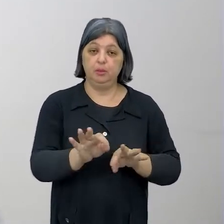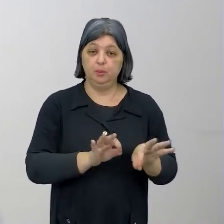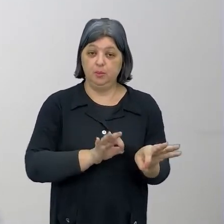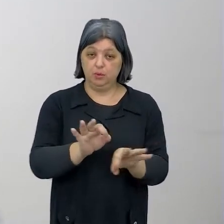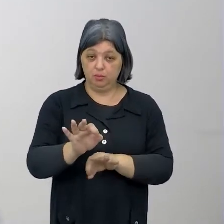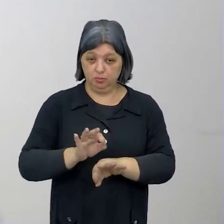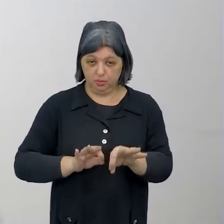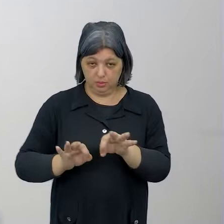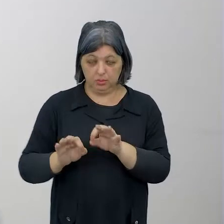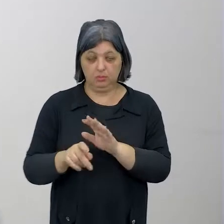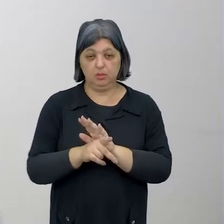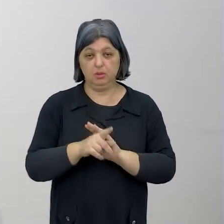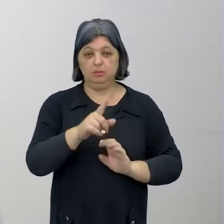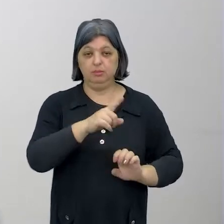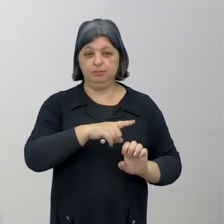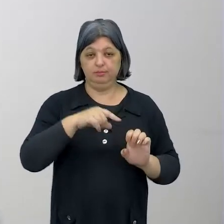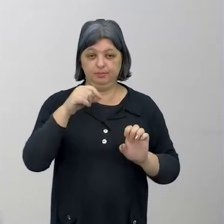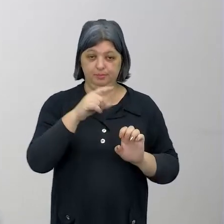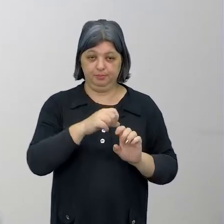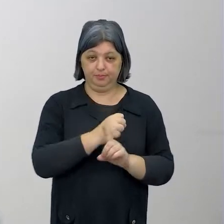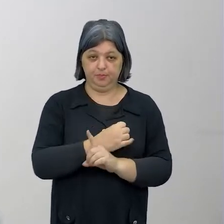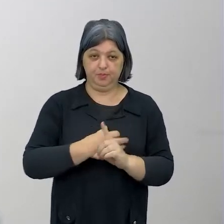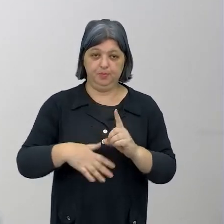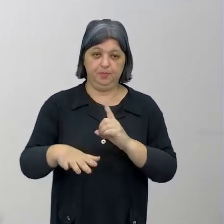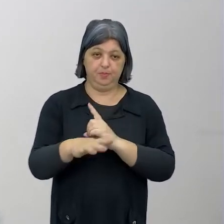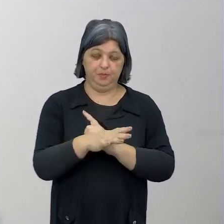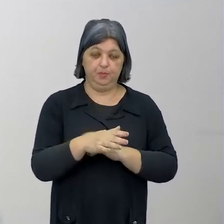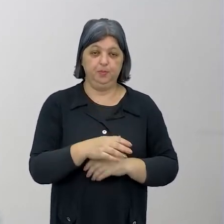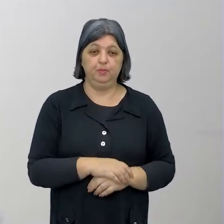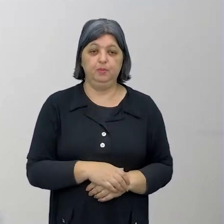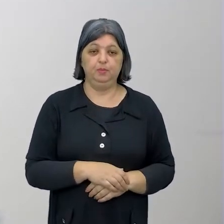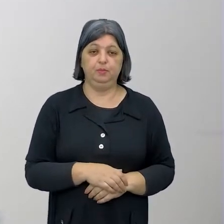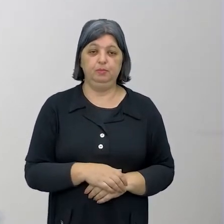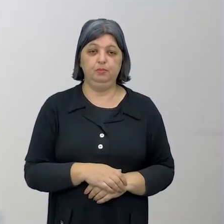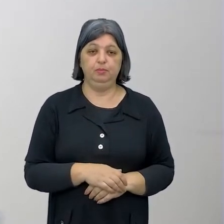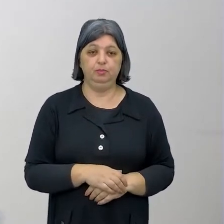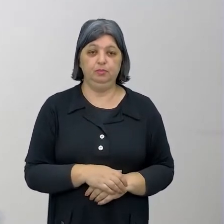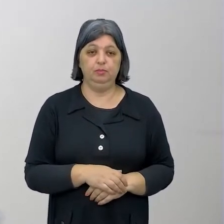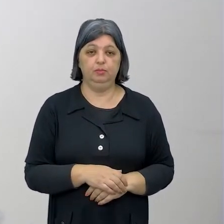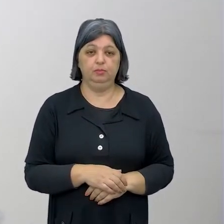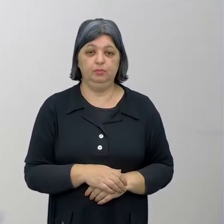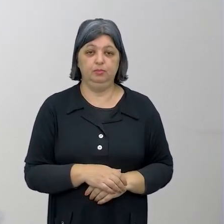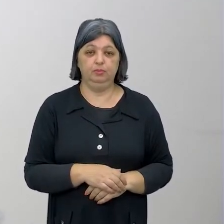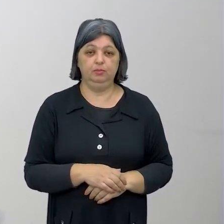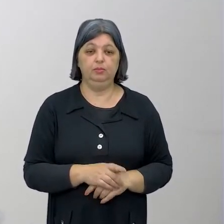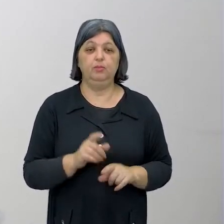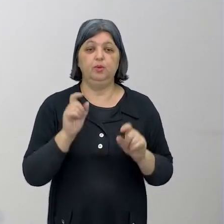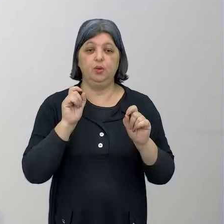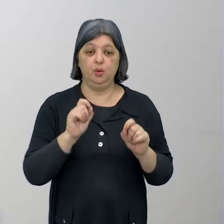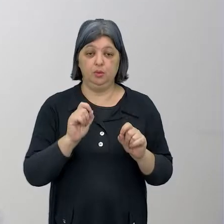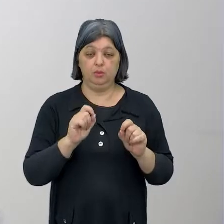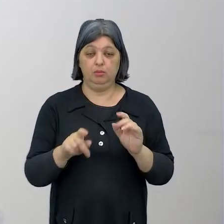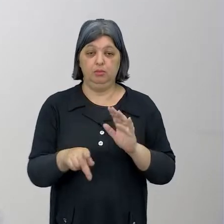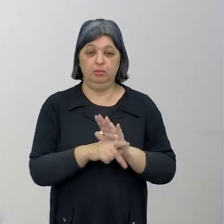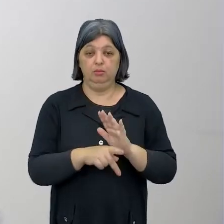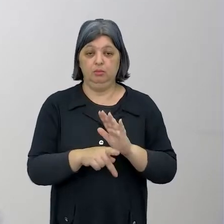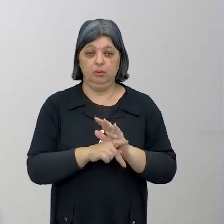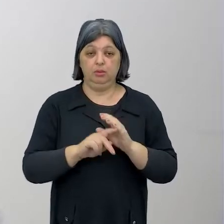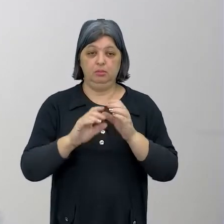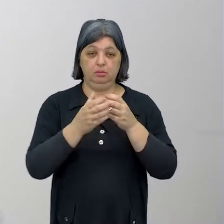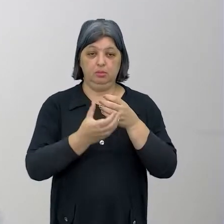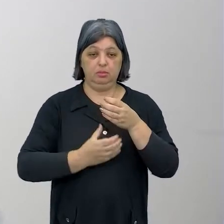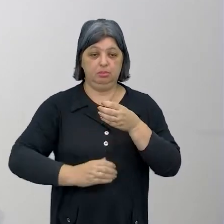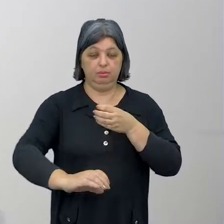de empreendedorismo social, que é a questão do saneamento básico. Por